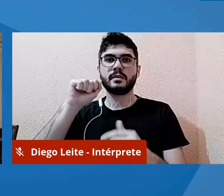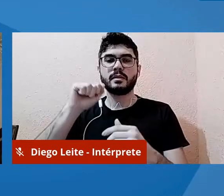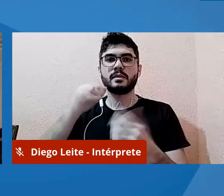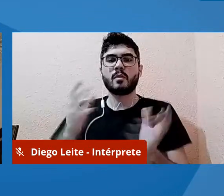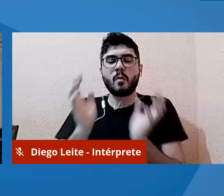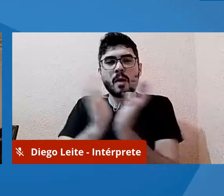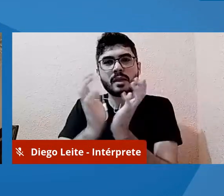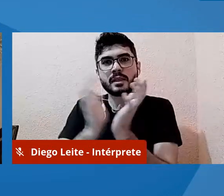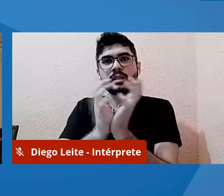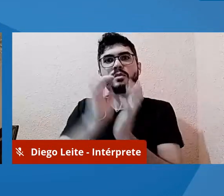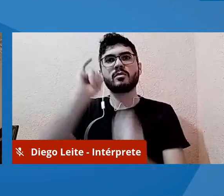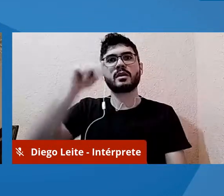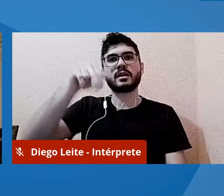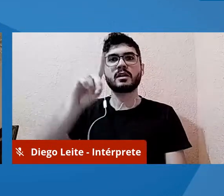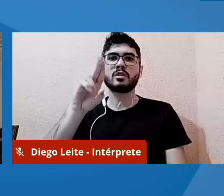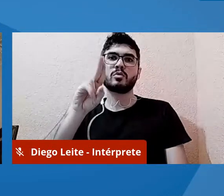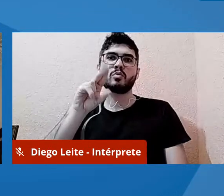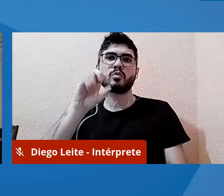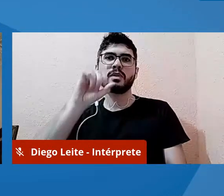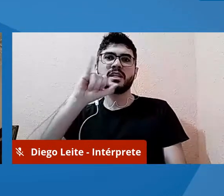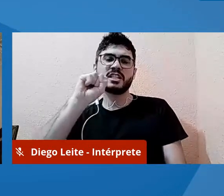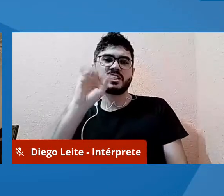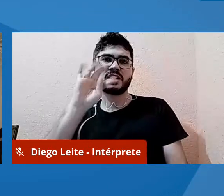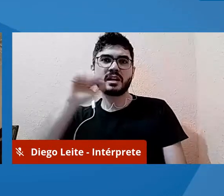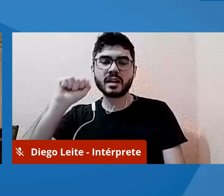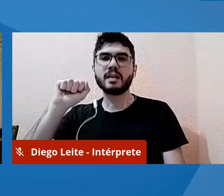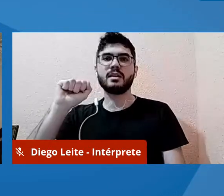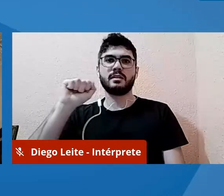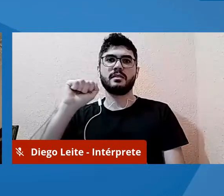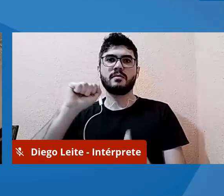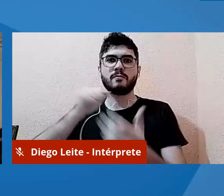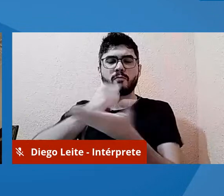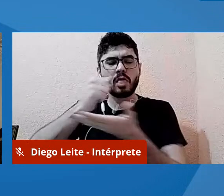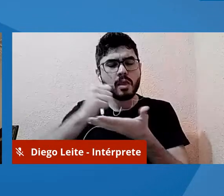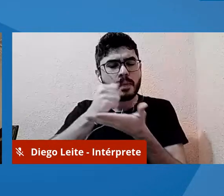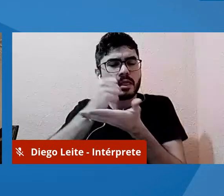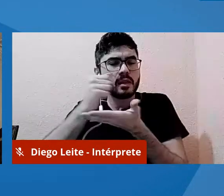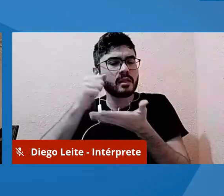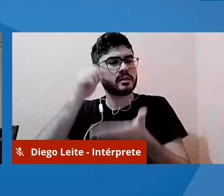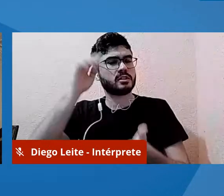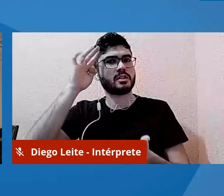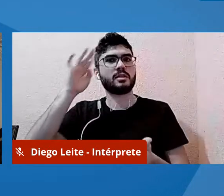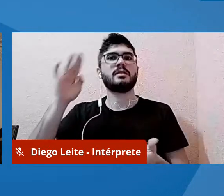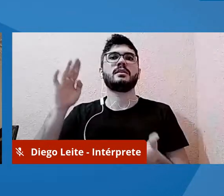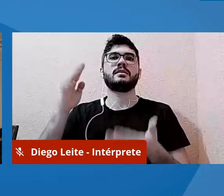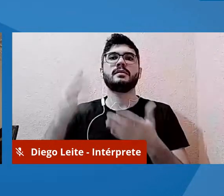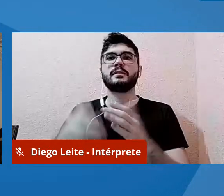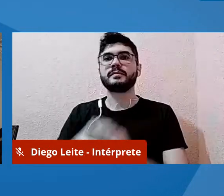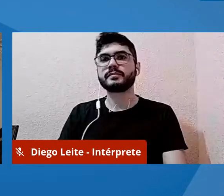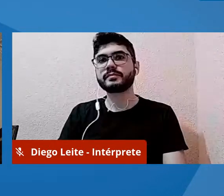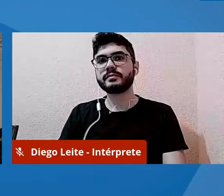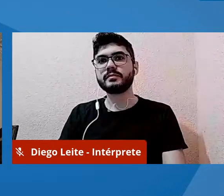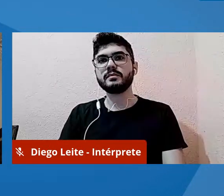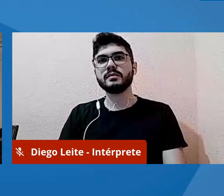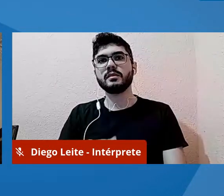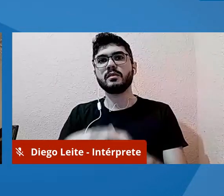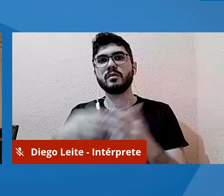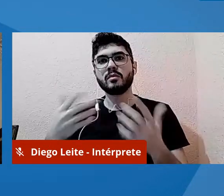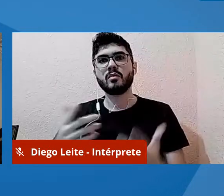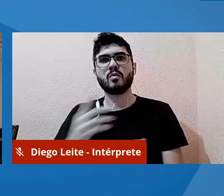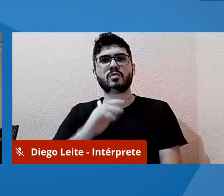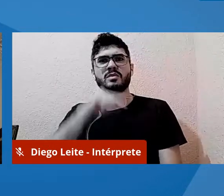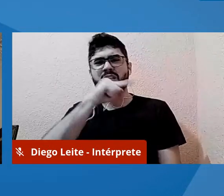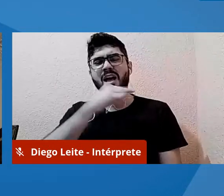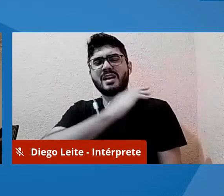nacionalista, fundamentalista. Né? Aliás, um dos seus militantes foi quem assassinou